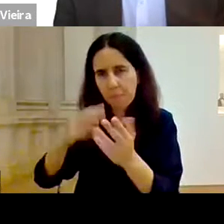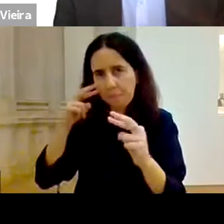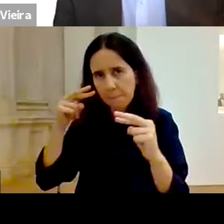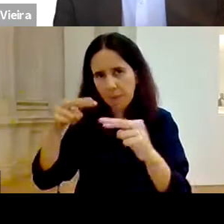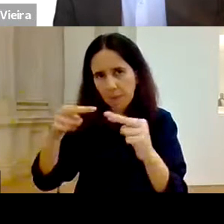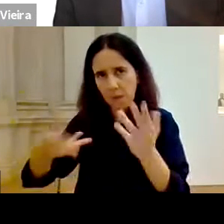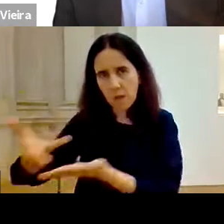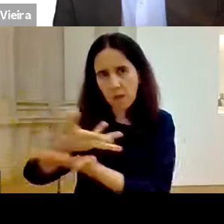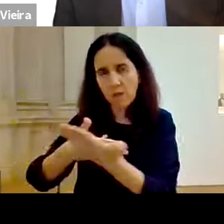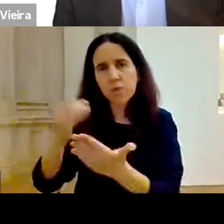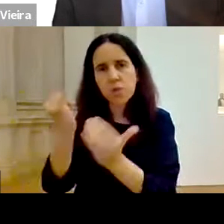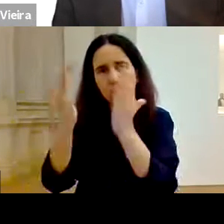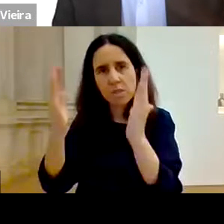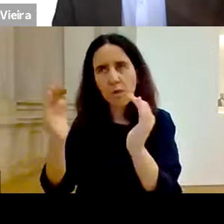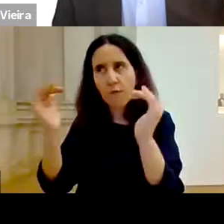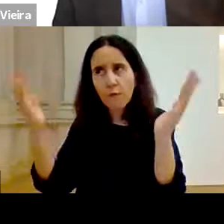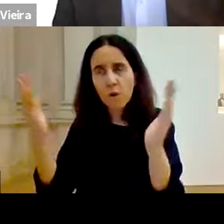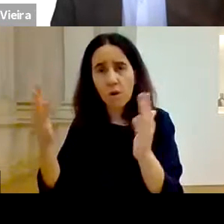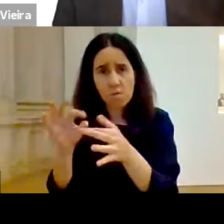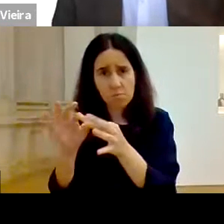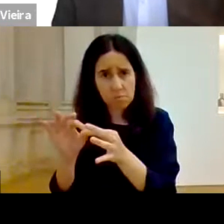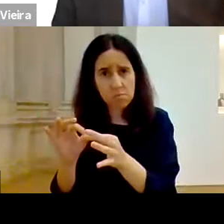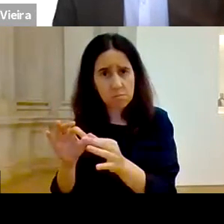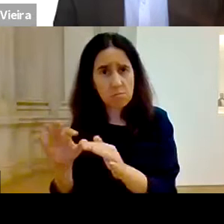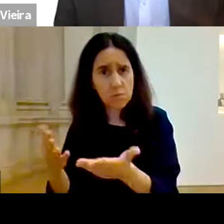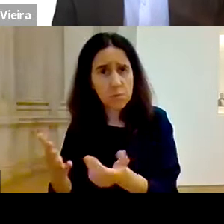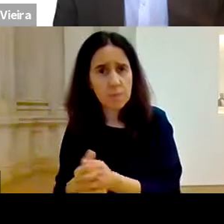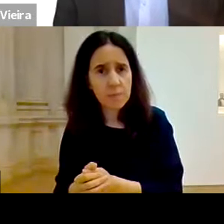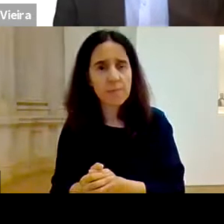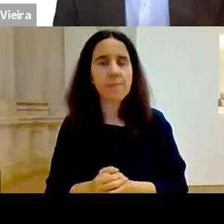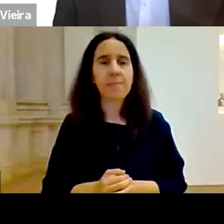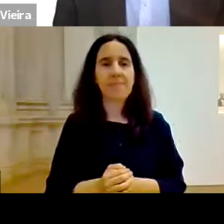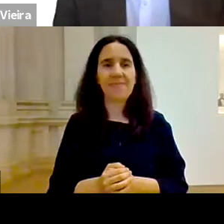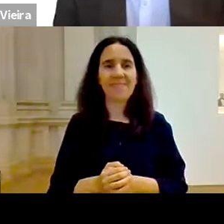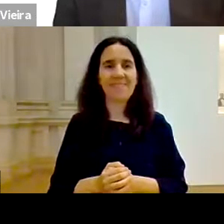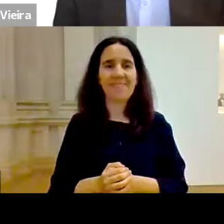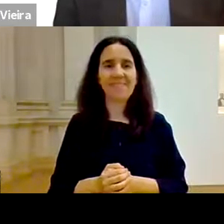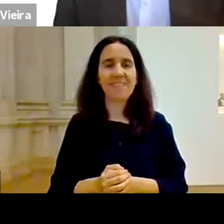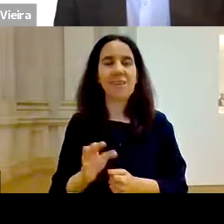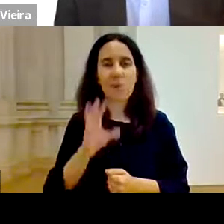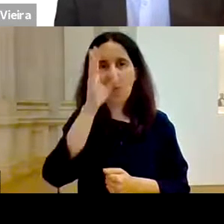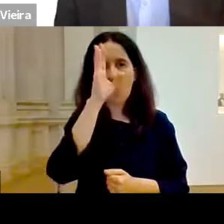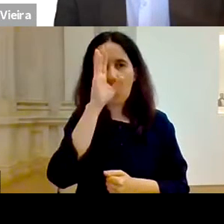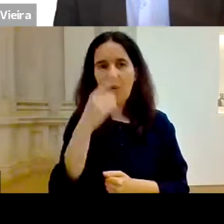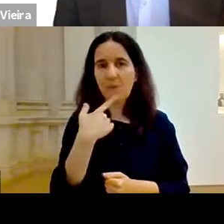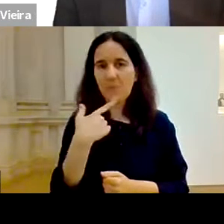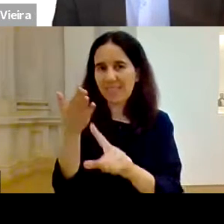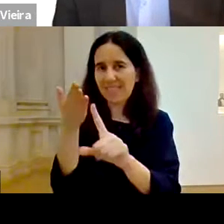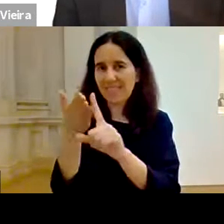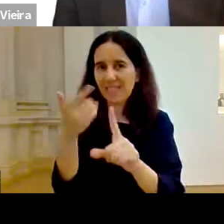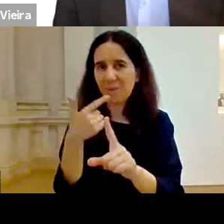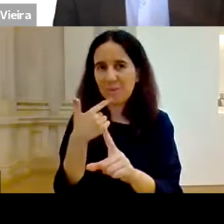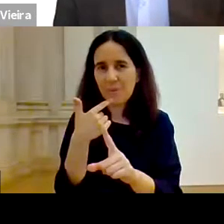colaboradores fora da instituição promotora? Então vamos já, uma vez que existe uma pergunta muito dirigida,